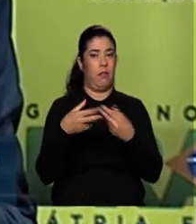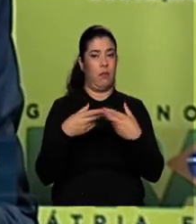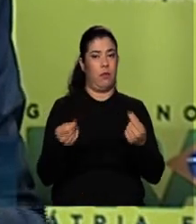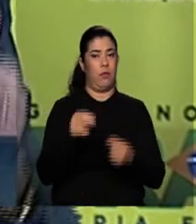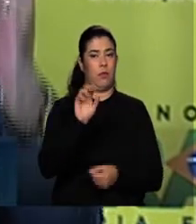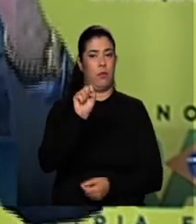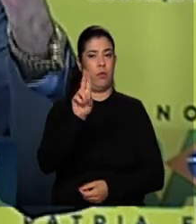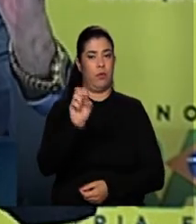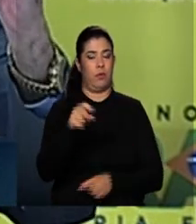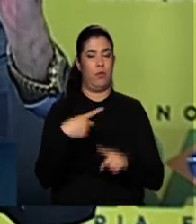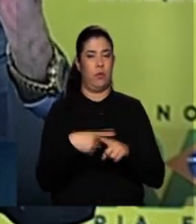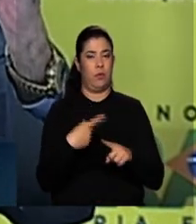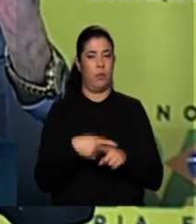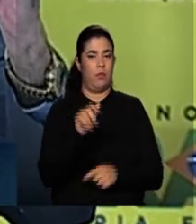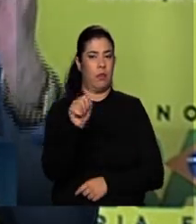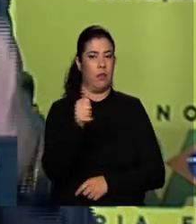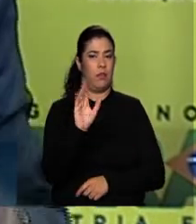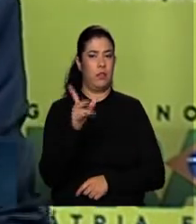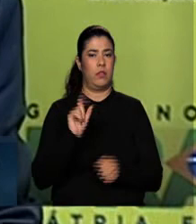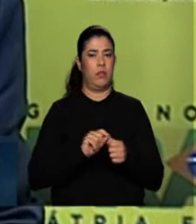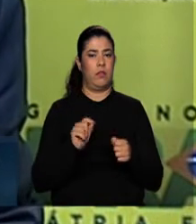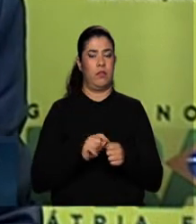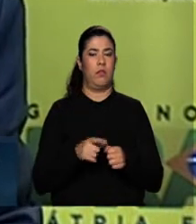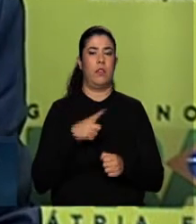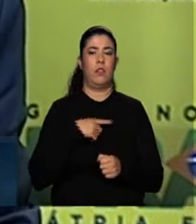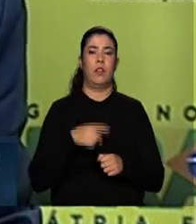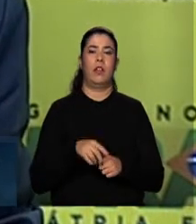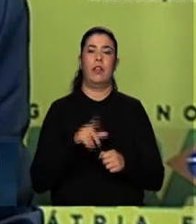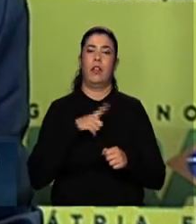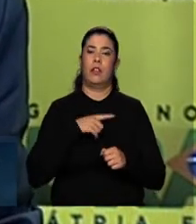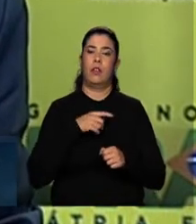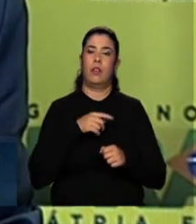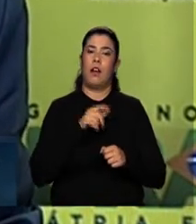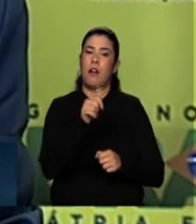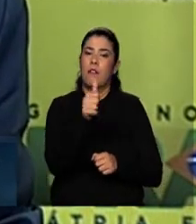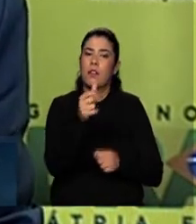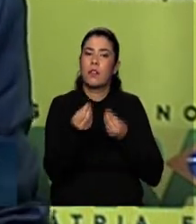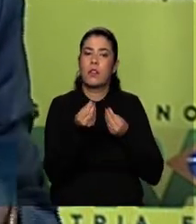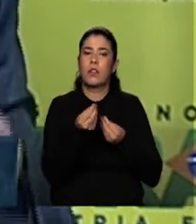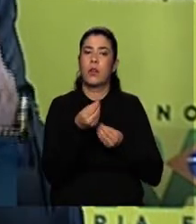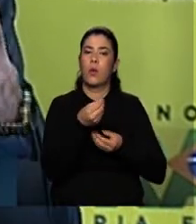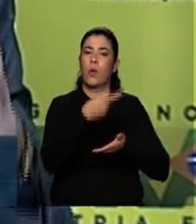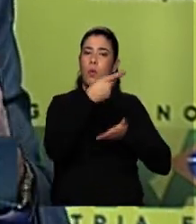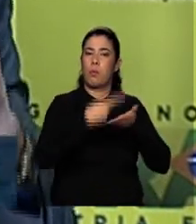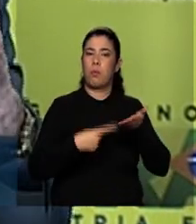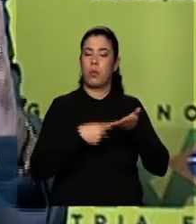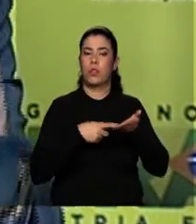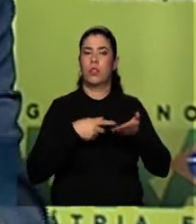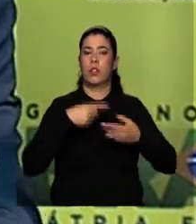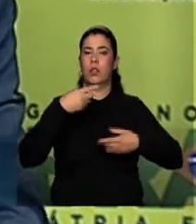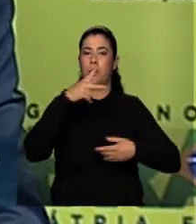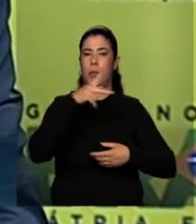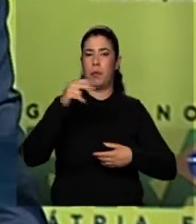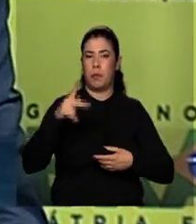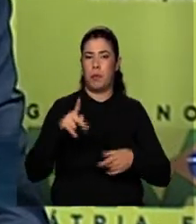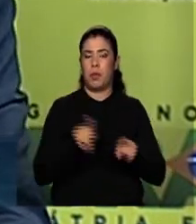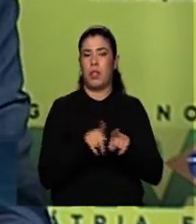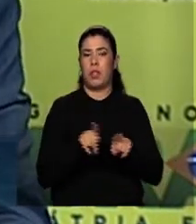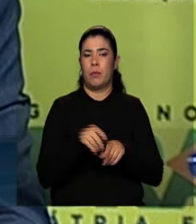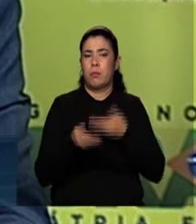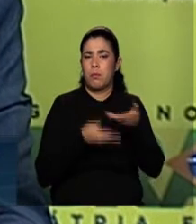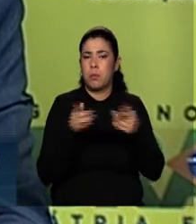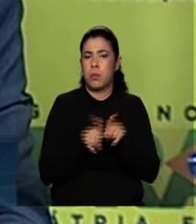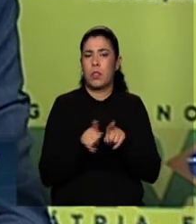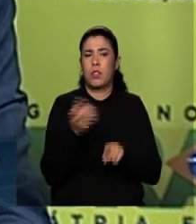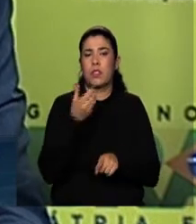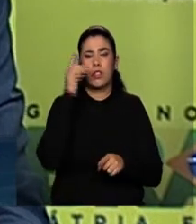Saúde, porque é uma das avaliações que nós fazemos, além, evidentemente, do projeto pedagógico, do corpo docente, todas as questões de qualidade para se dar um curso que nós queremos,